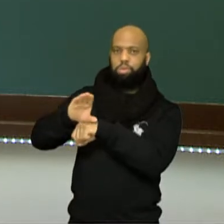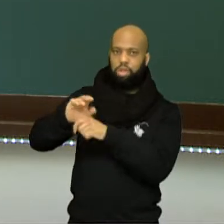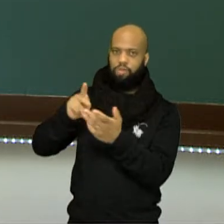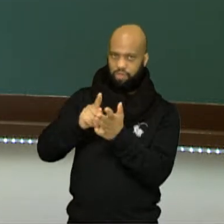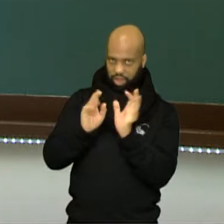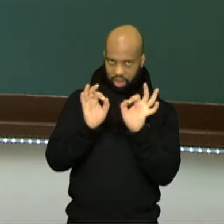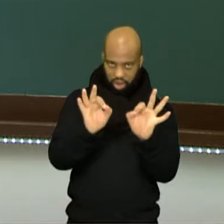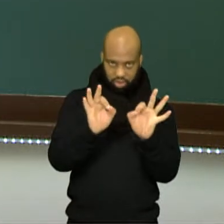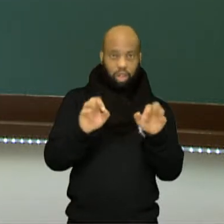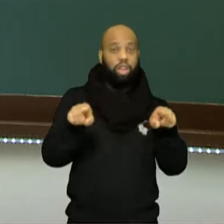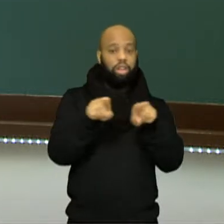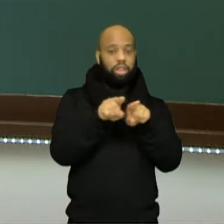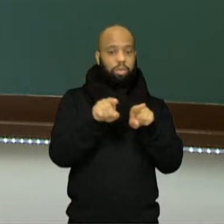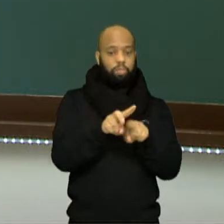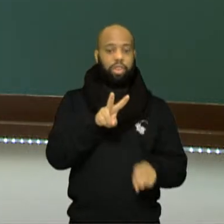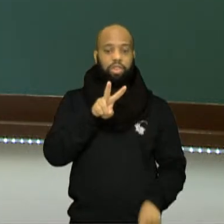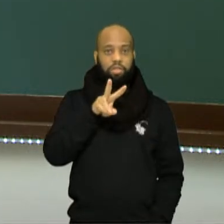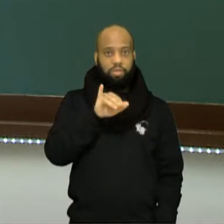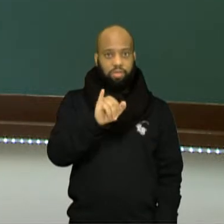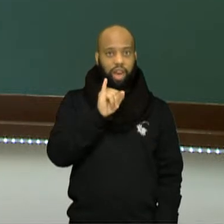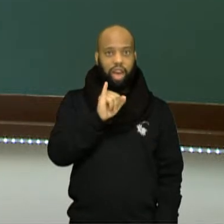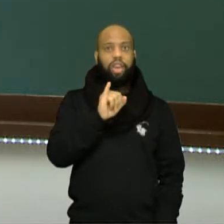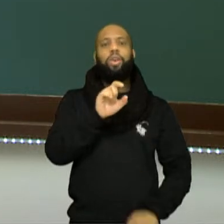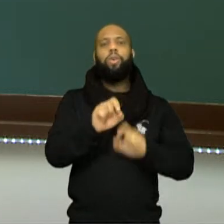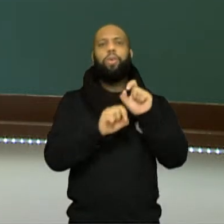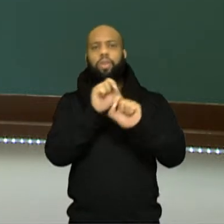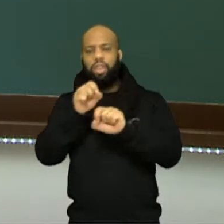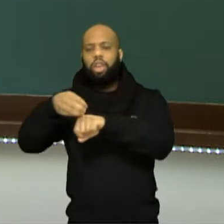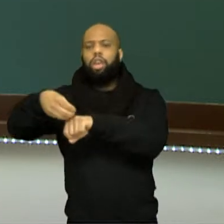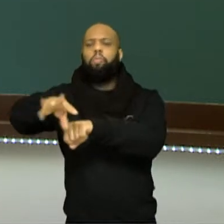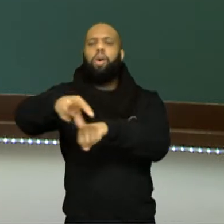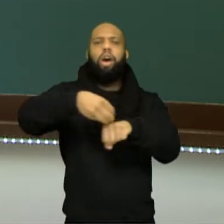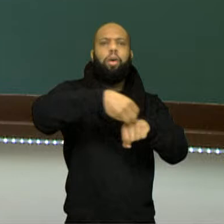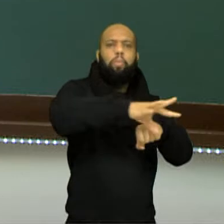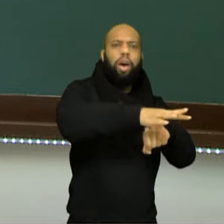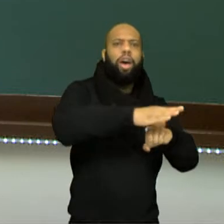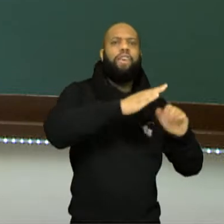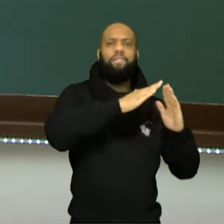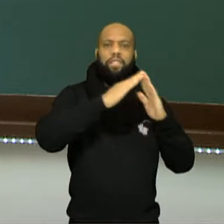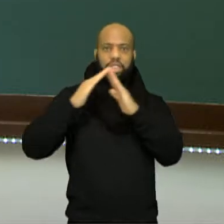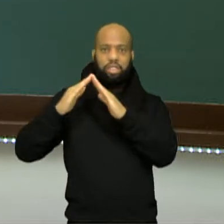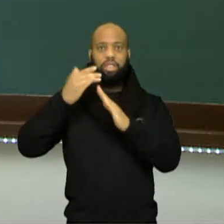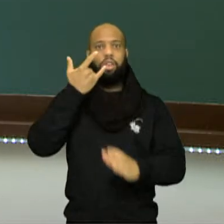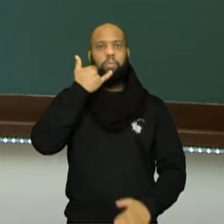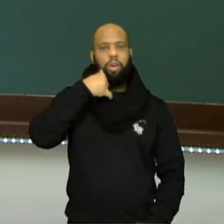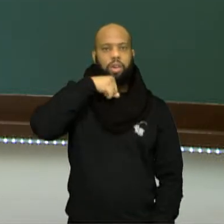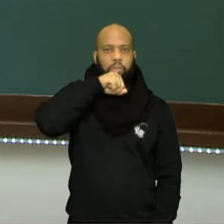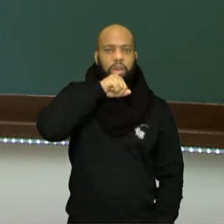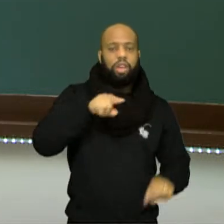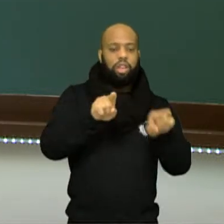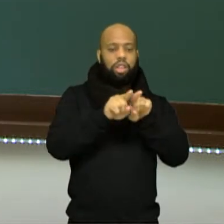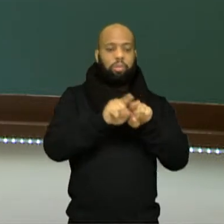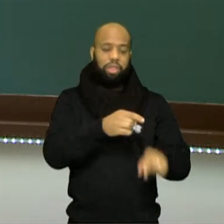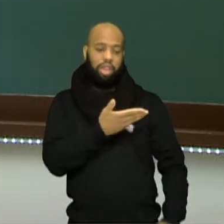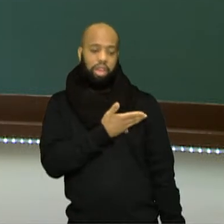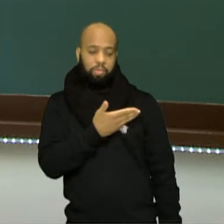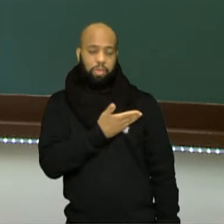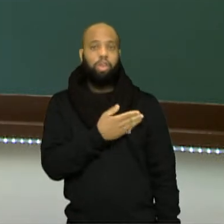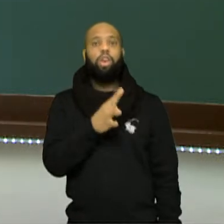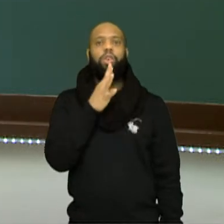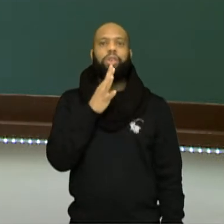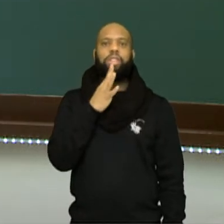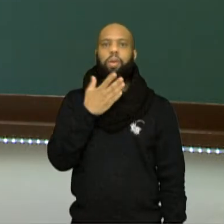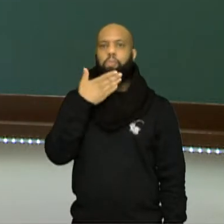e também convencerem os vizinhos, os pais, os colegas a conhecerem melhor